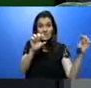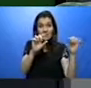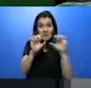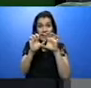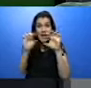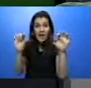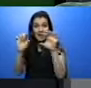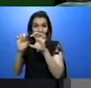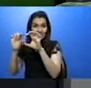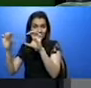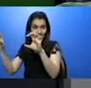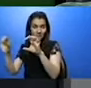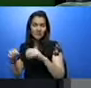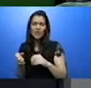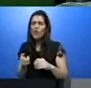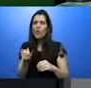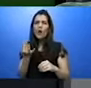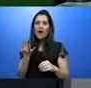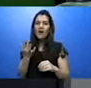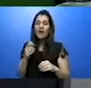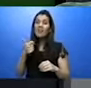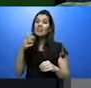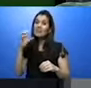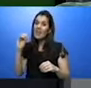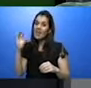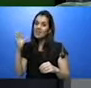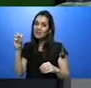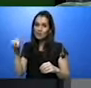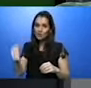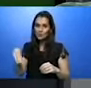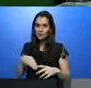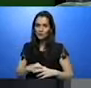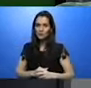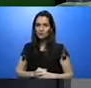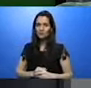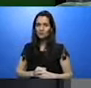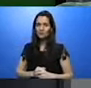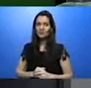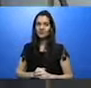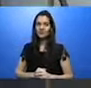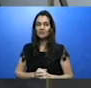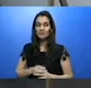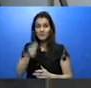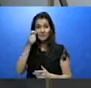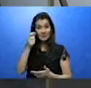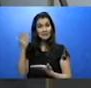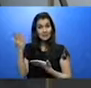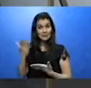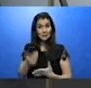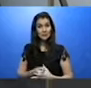E quanto a esse pouquinho? 10 centímetros. Olha que interessante.